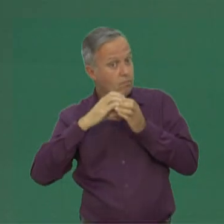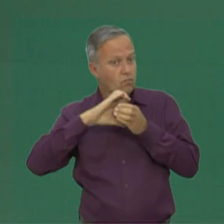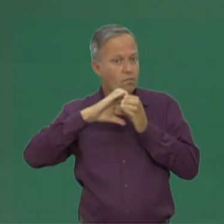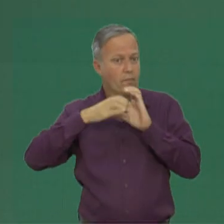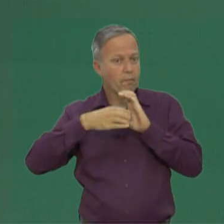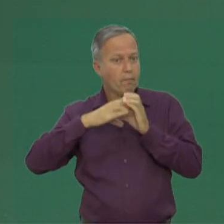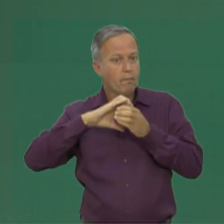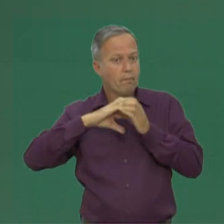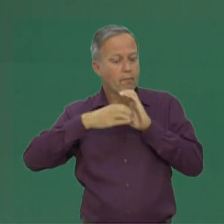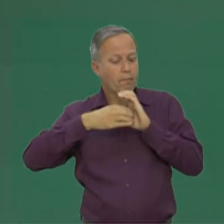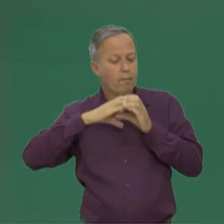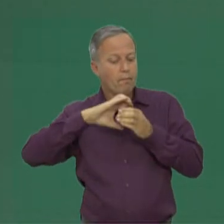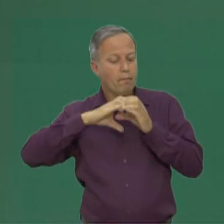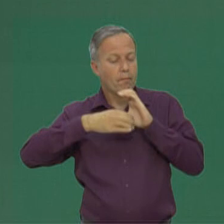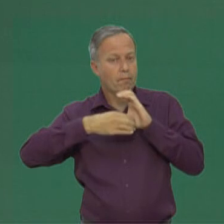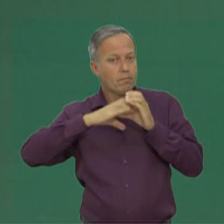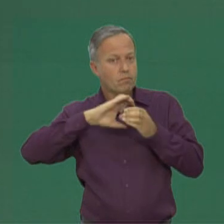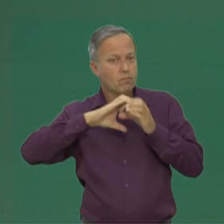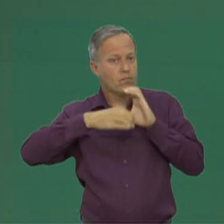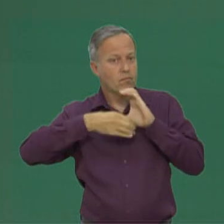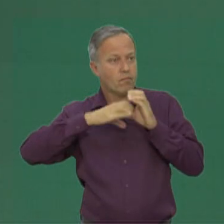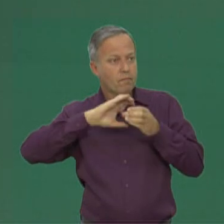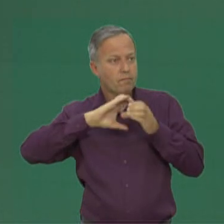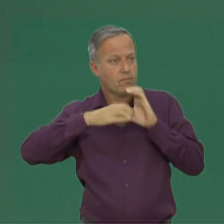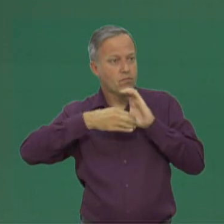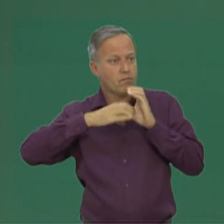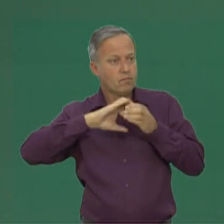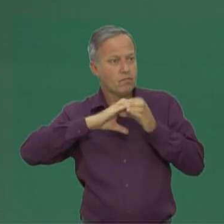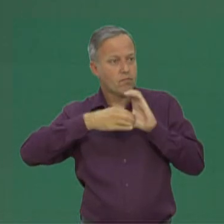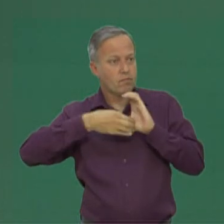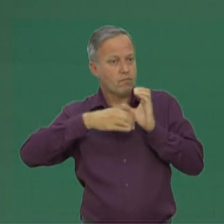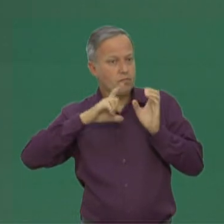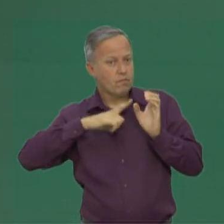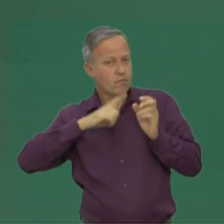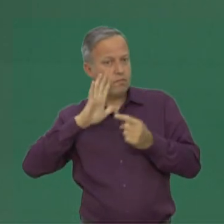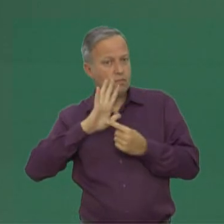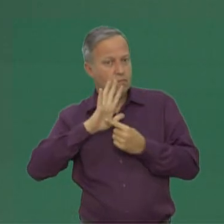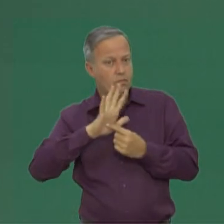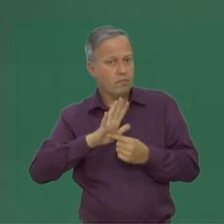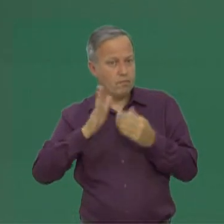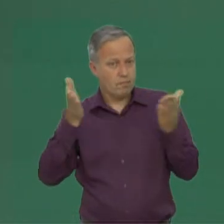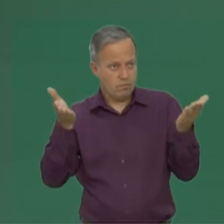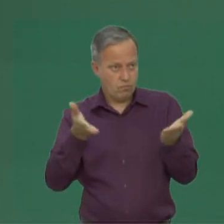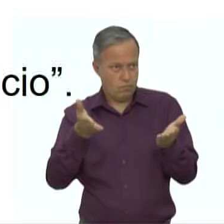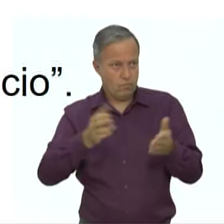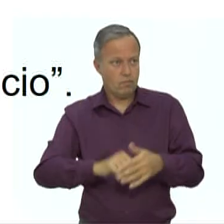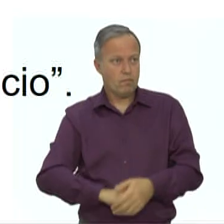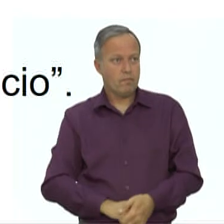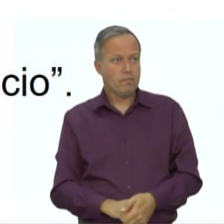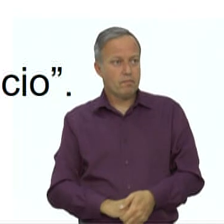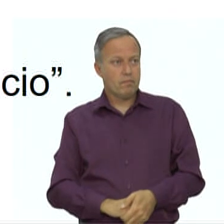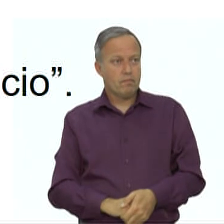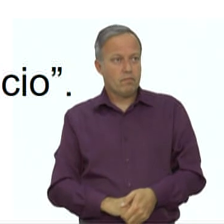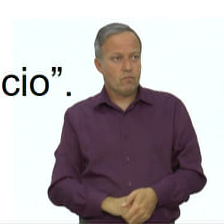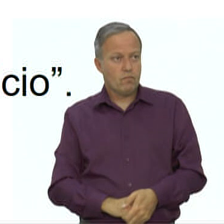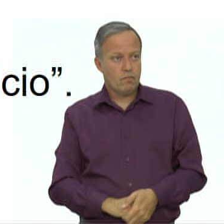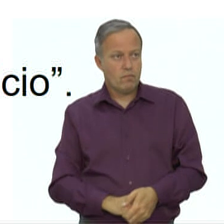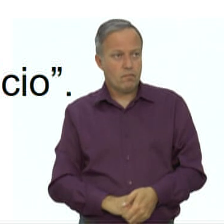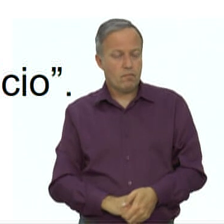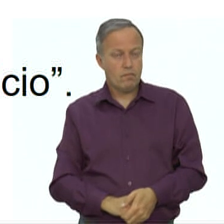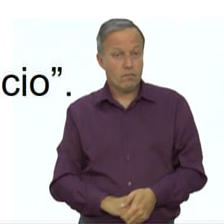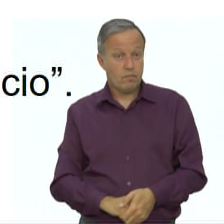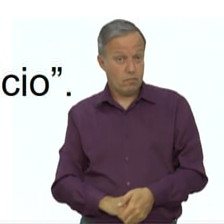ter sentidos distintos, que é justamente isso que nós vamos averiguar aqui. La